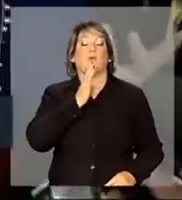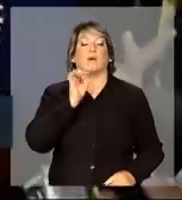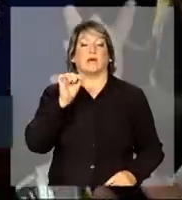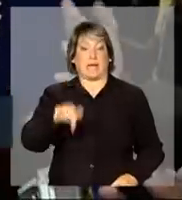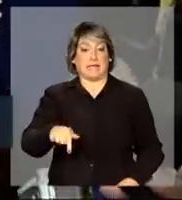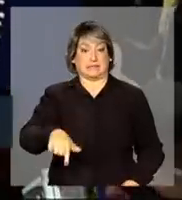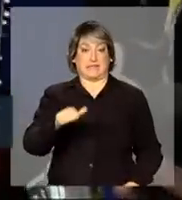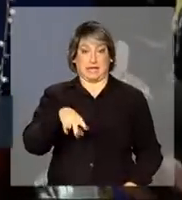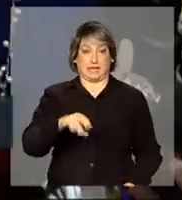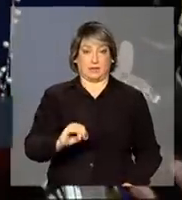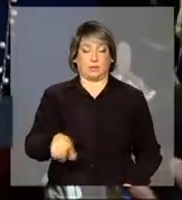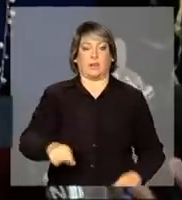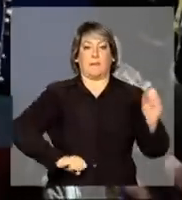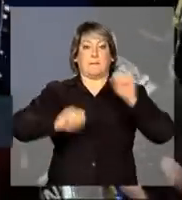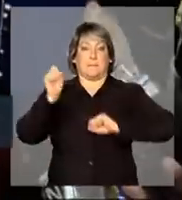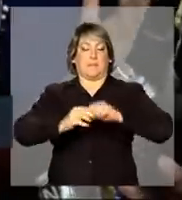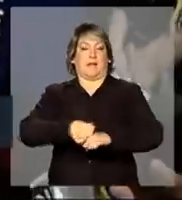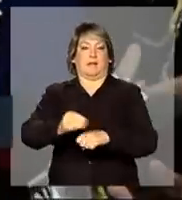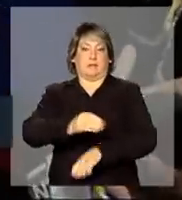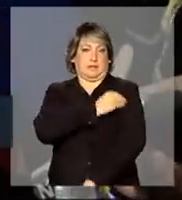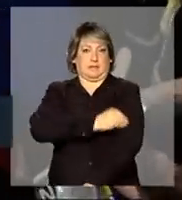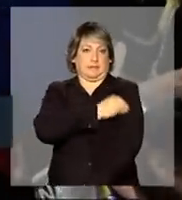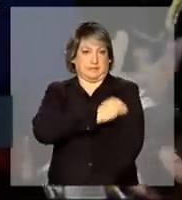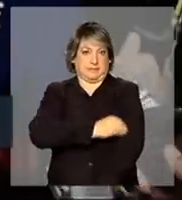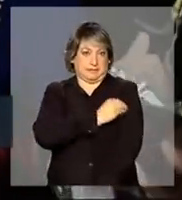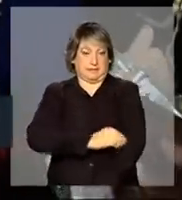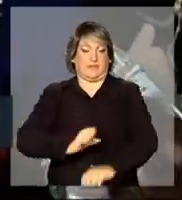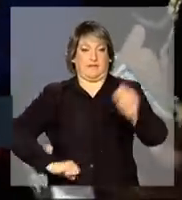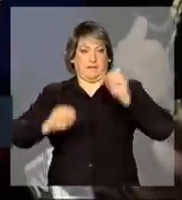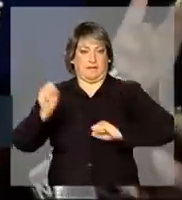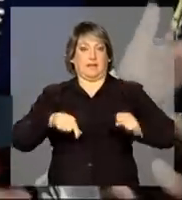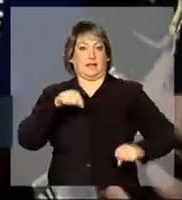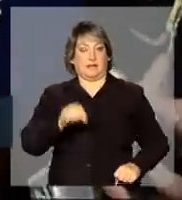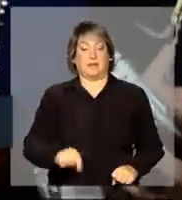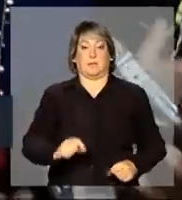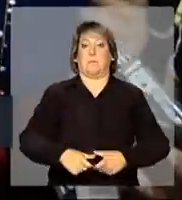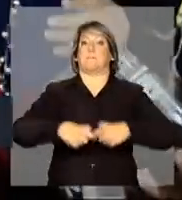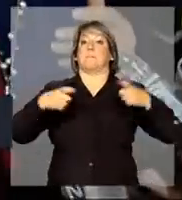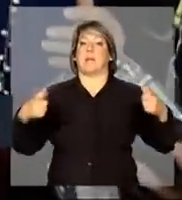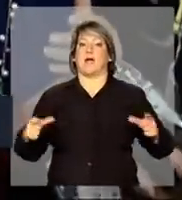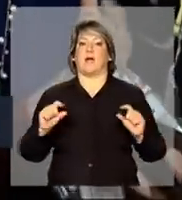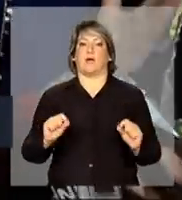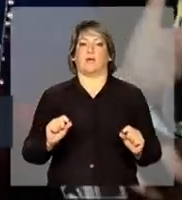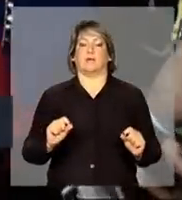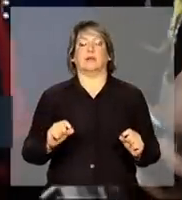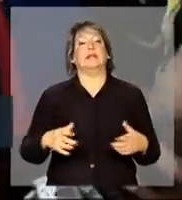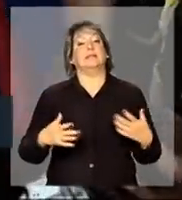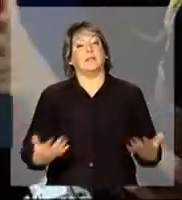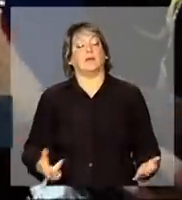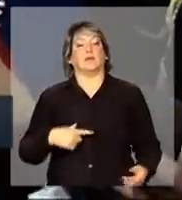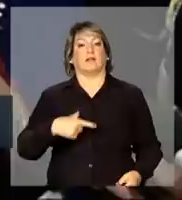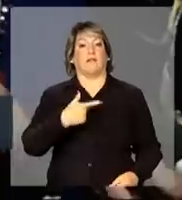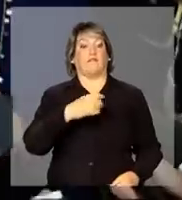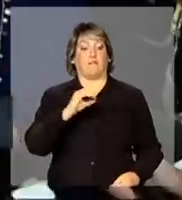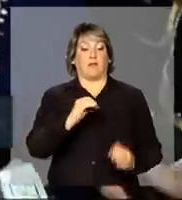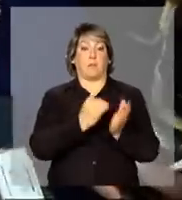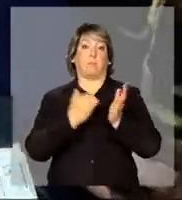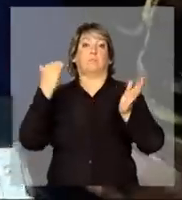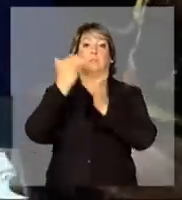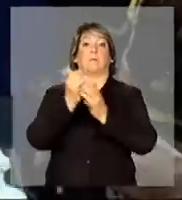esse ano a produção de etanol foi uma produção maior e, portanto, de 20% nós podemos